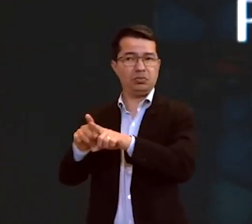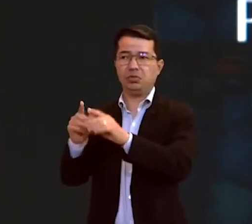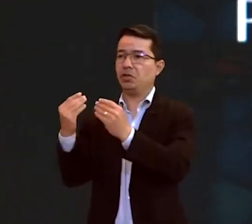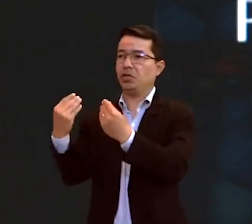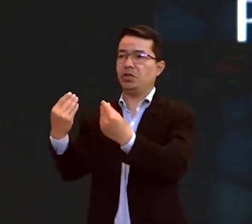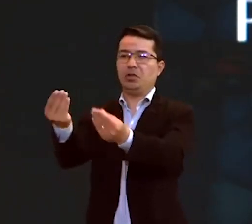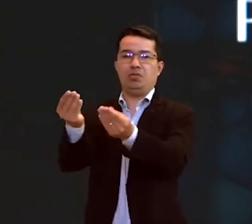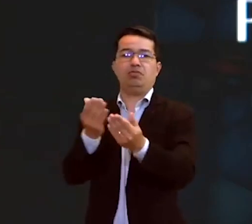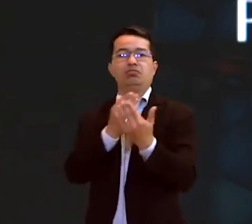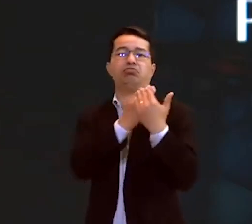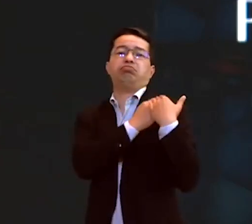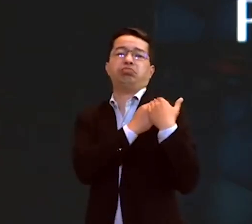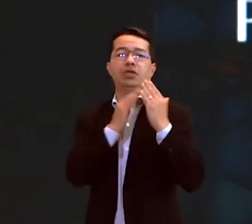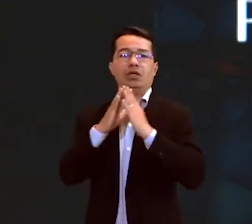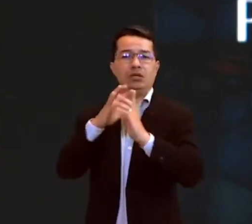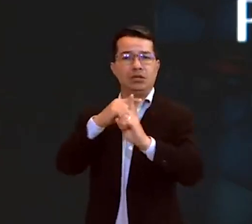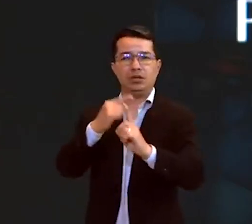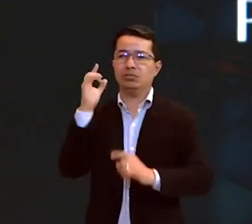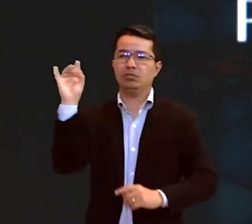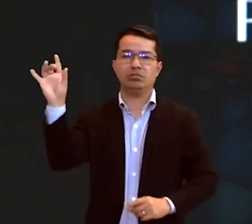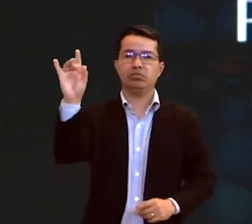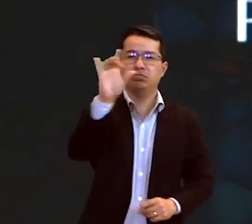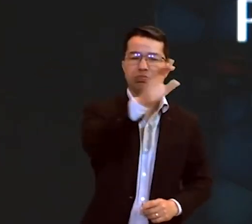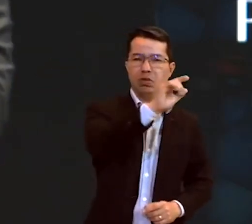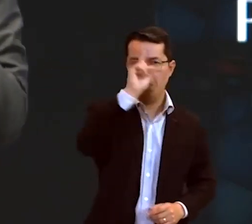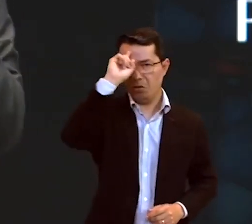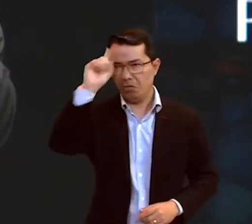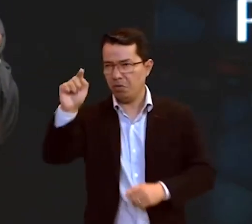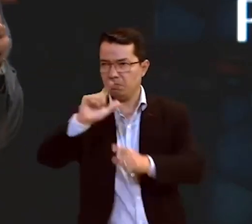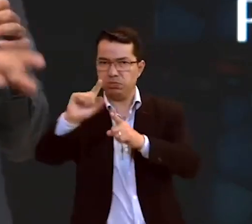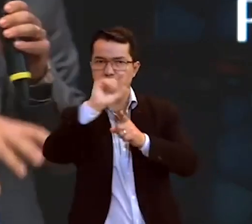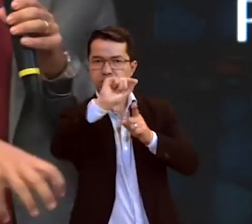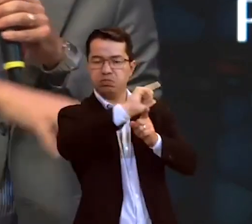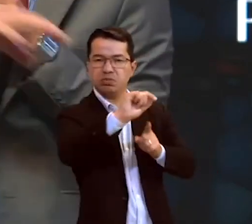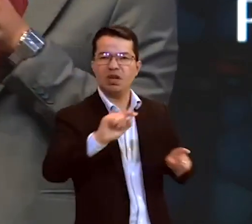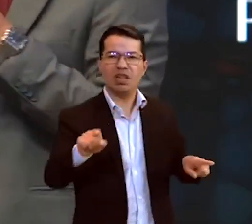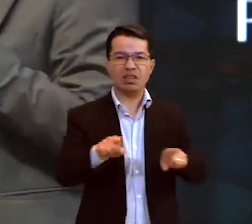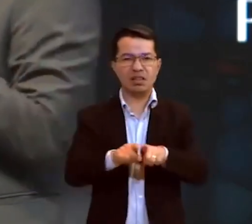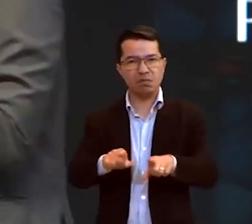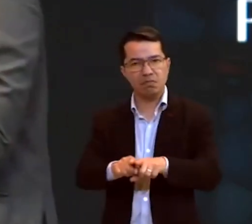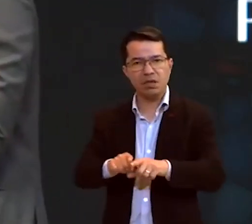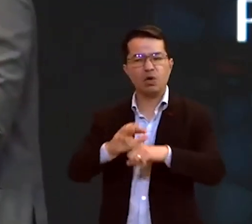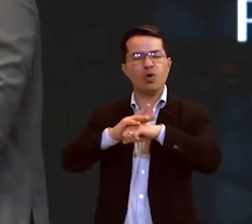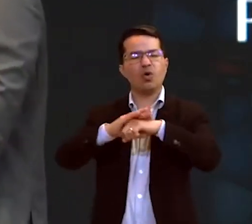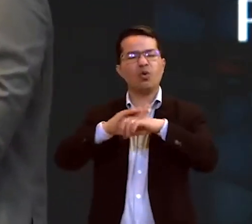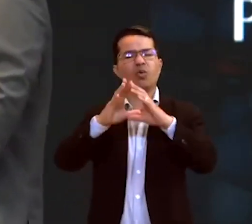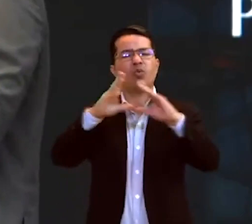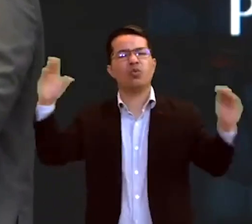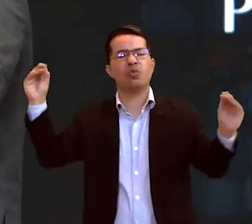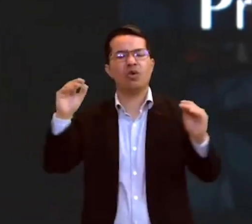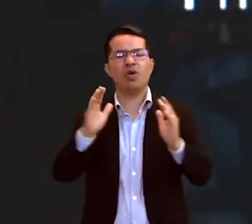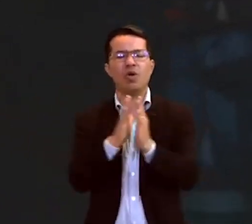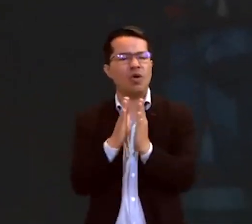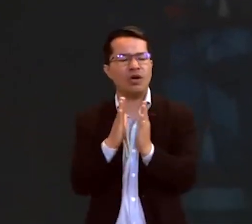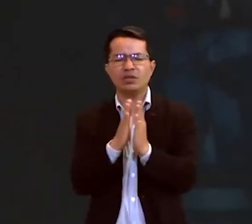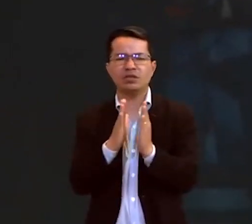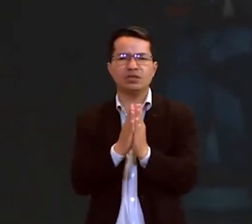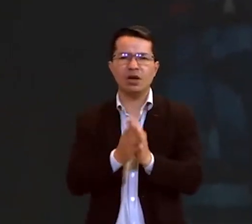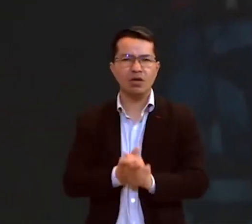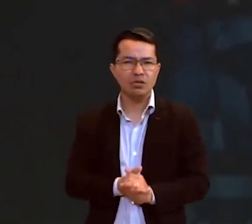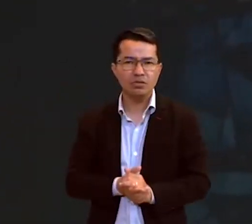sobre a igreja e falou: olha, vão, expulsem os espíritos impuros, orem para que haja cura de todas as enfermidades. E